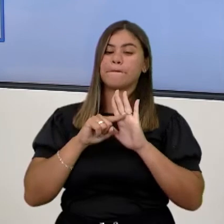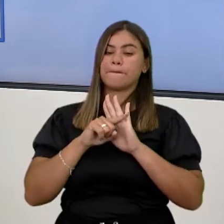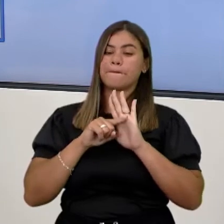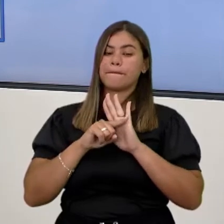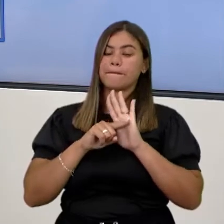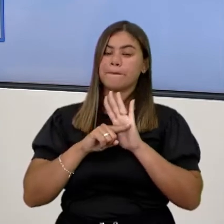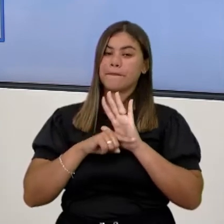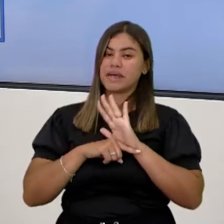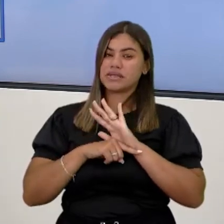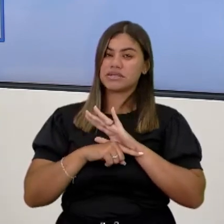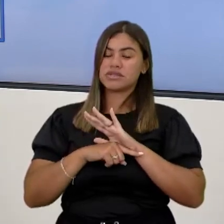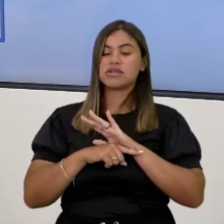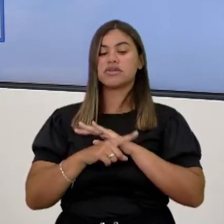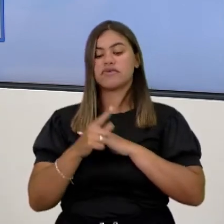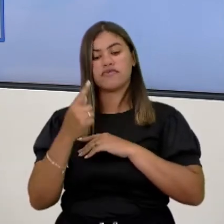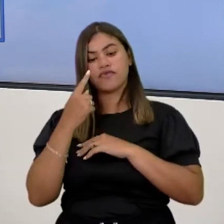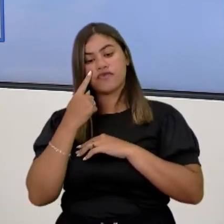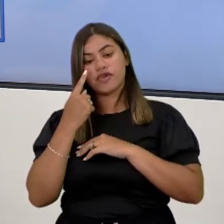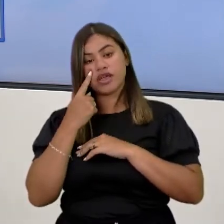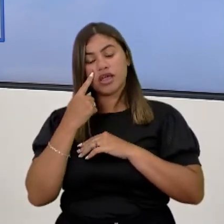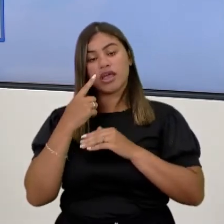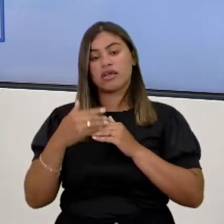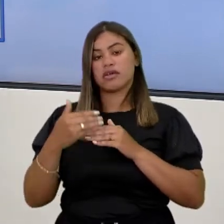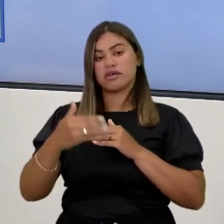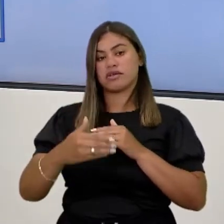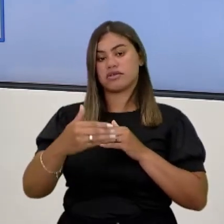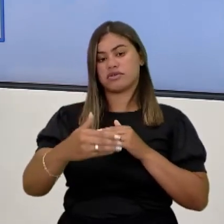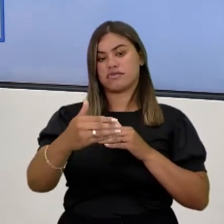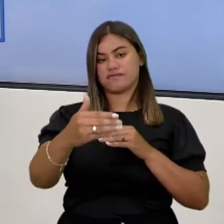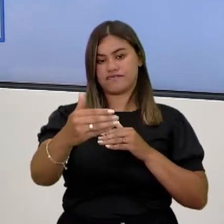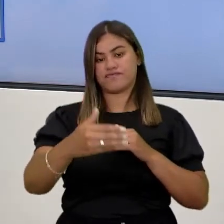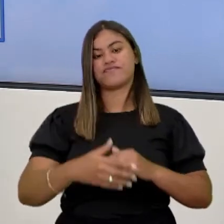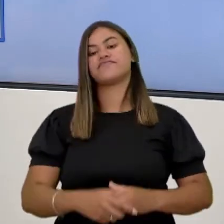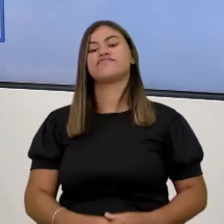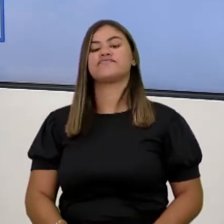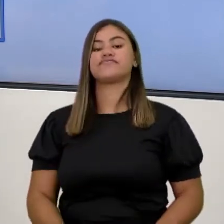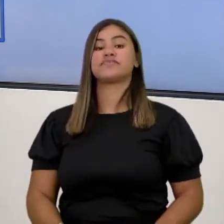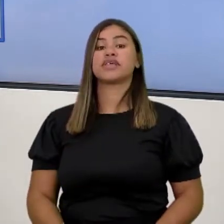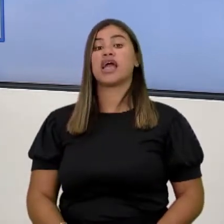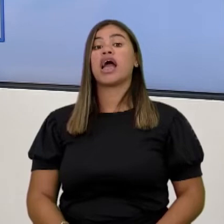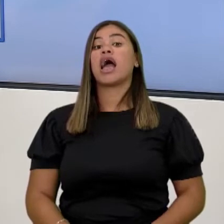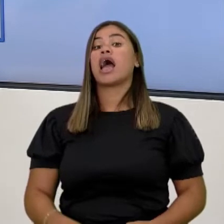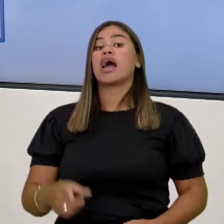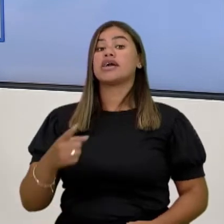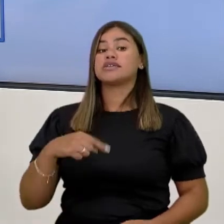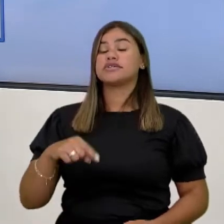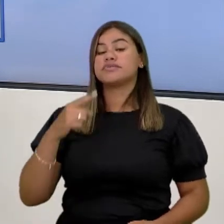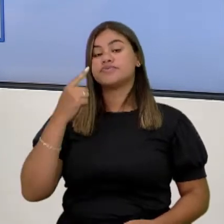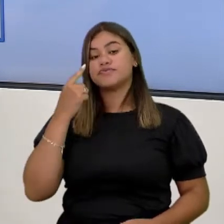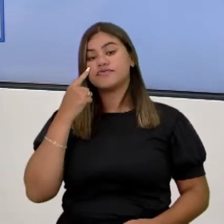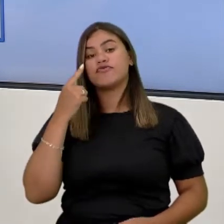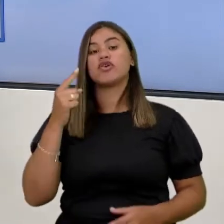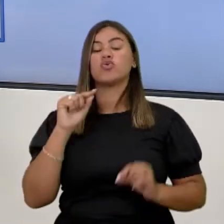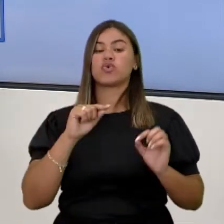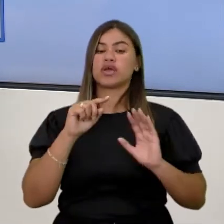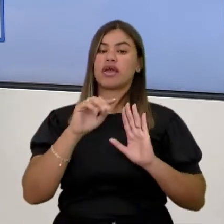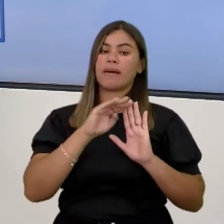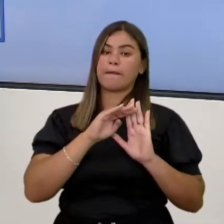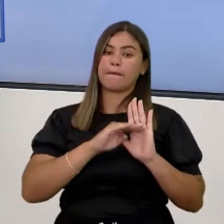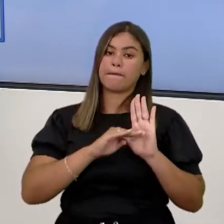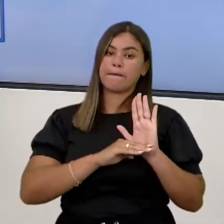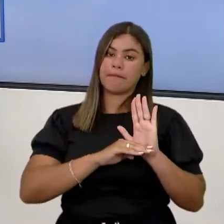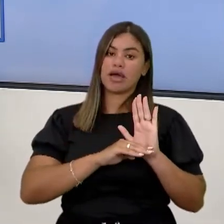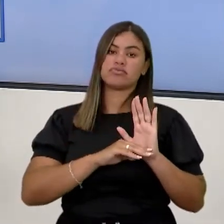prática a construir o que será no futuro o observatório. Beleza, ou seja, a gente tem que saber quais são as pautas, o que está sendo discutido no